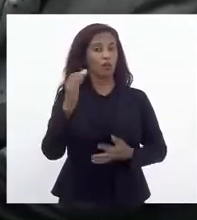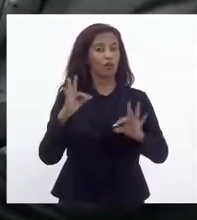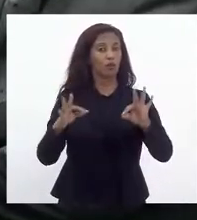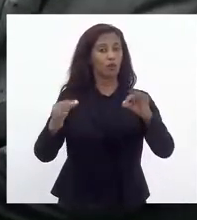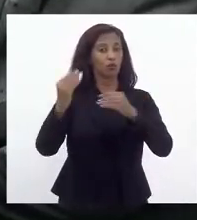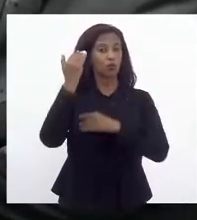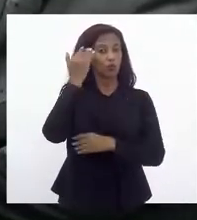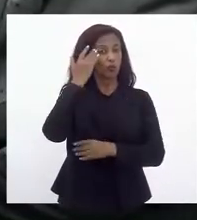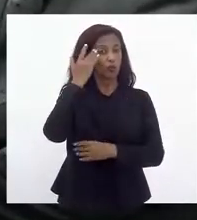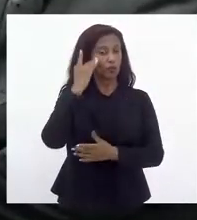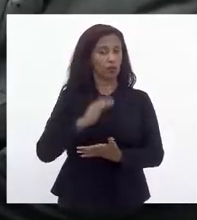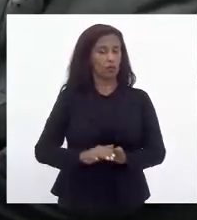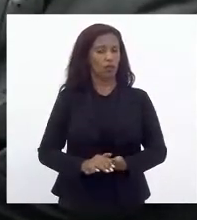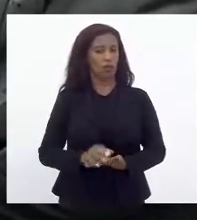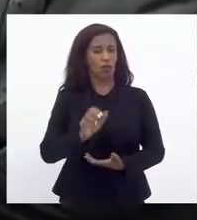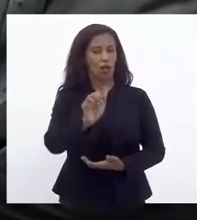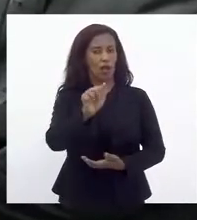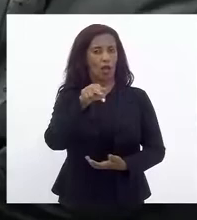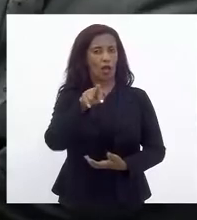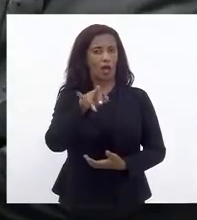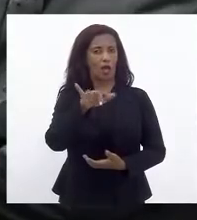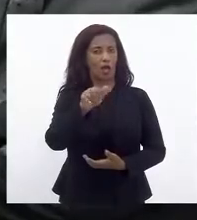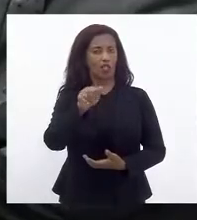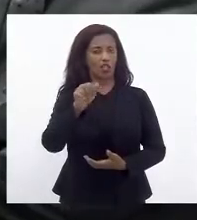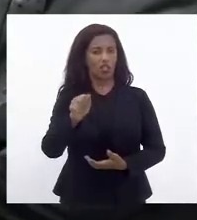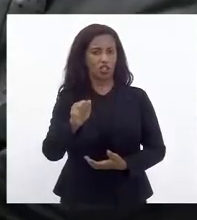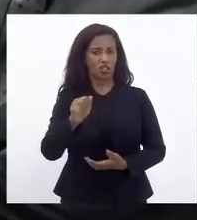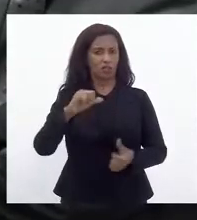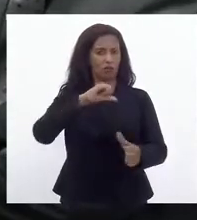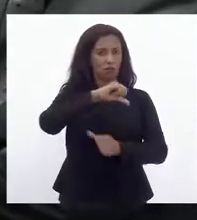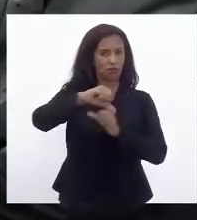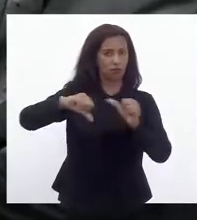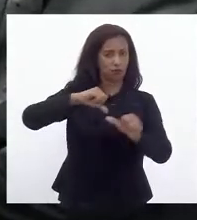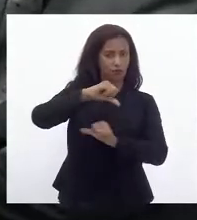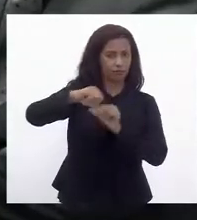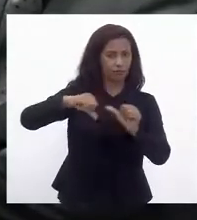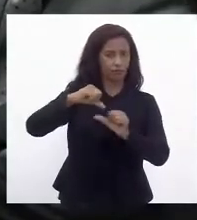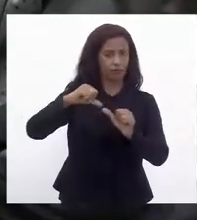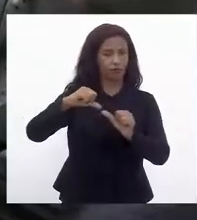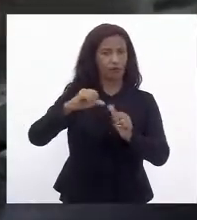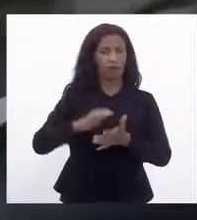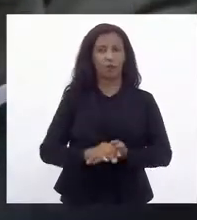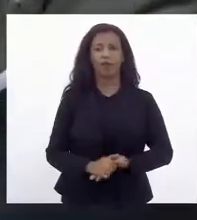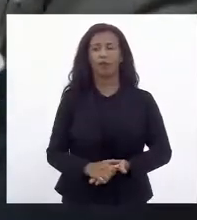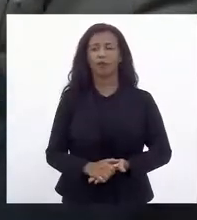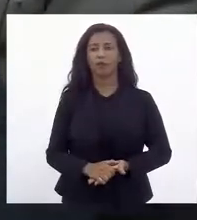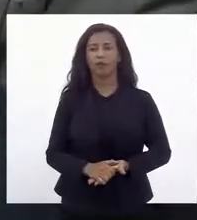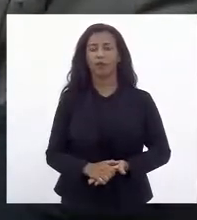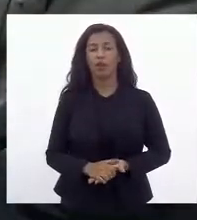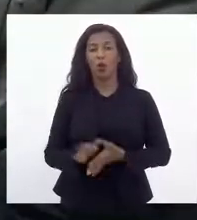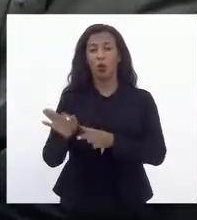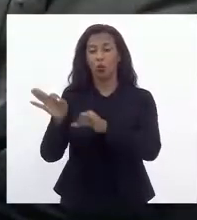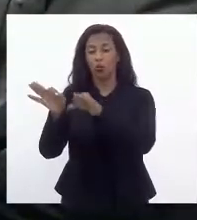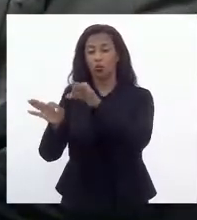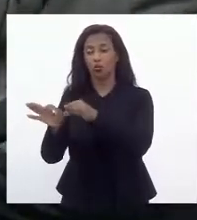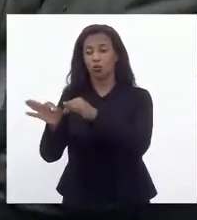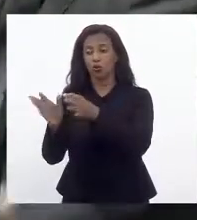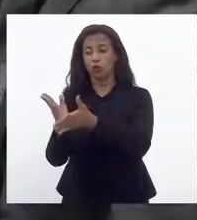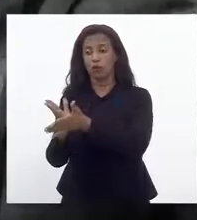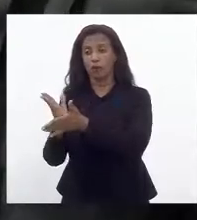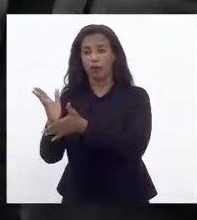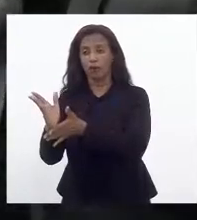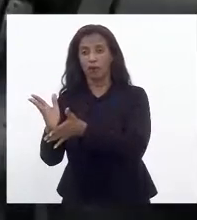entender. Nós não estamos anistia ampla, geral, restrita. Porque eles foram absolvidos no judiciário, mas com precede